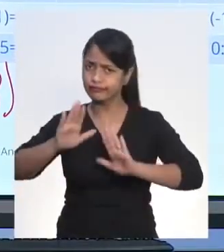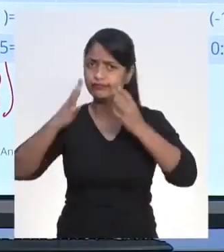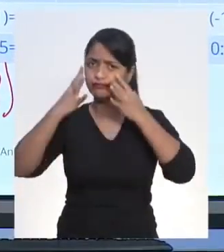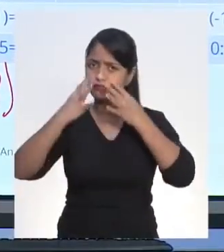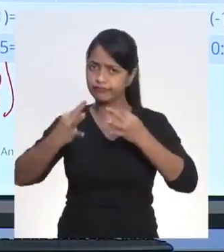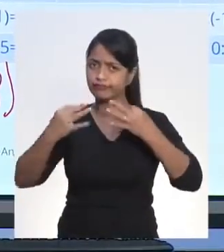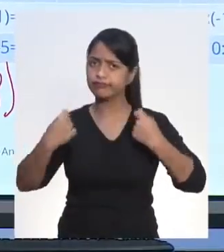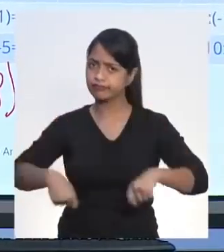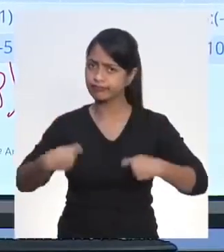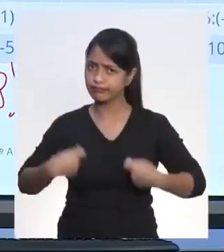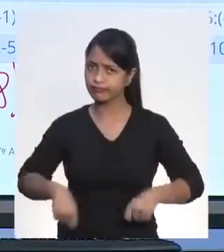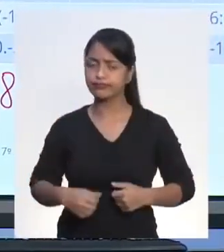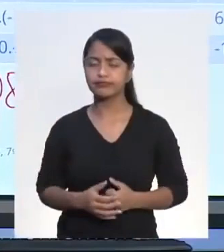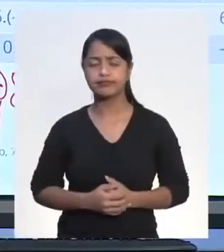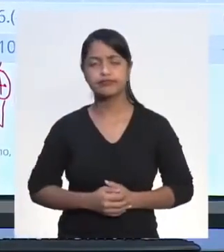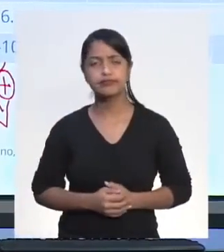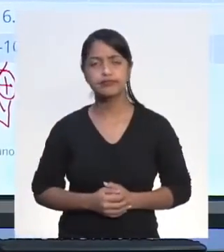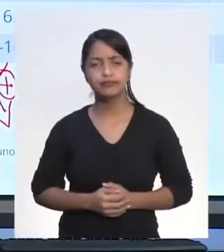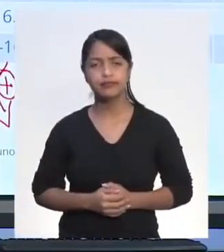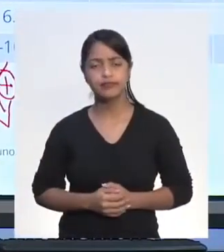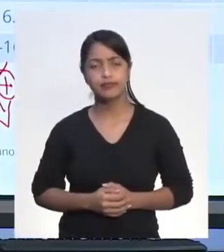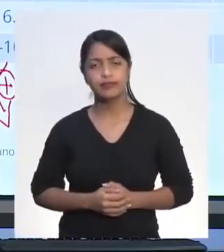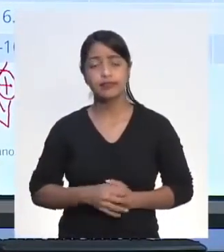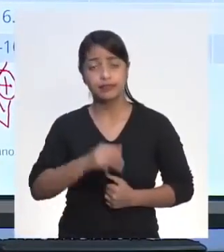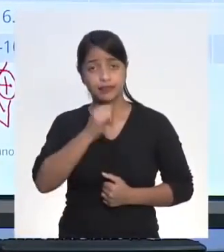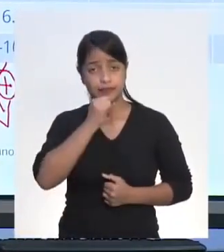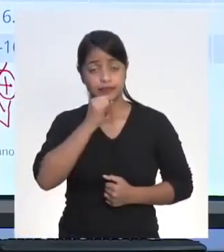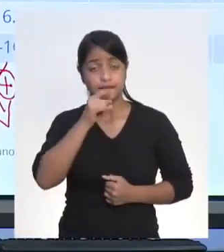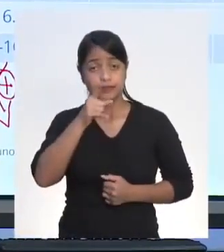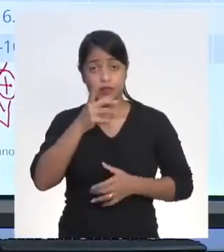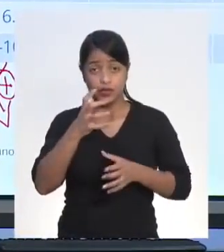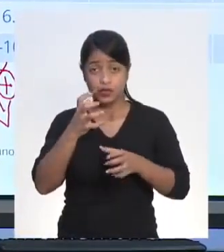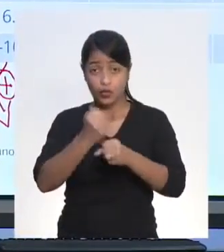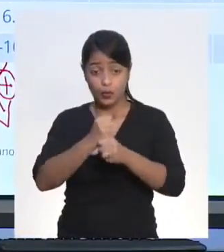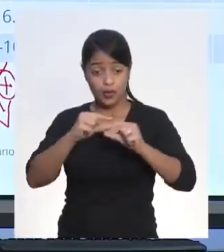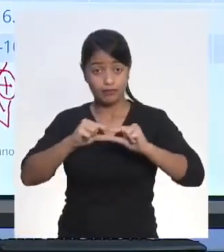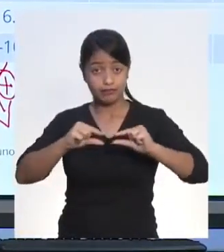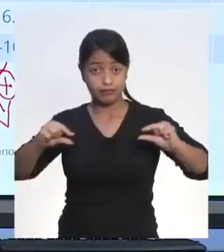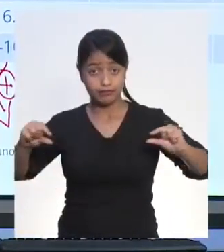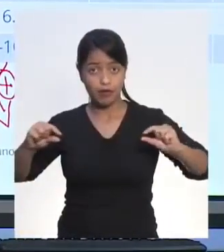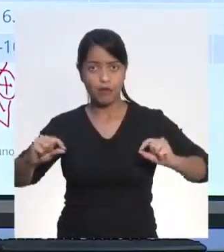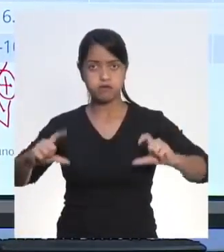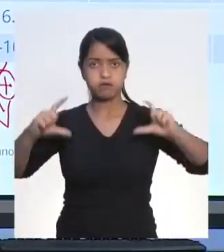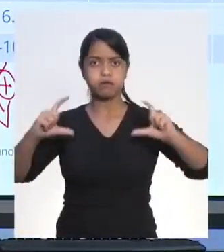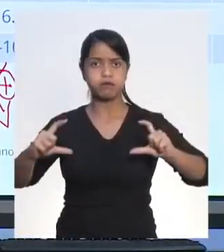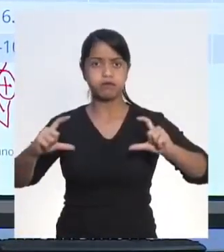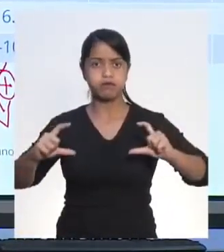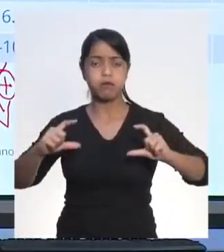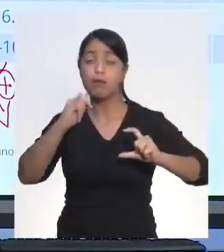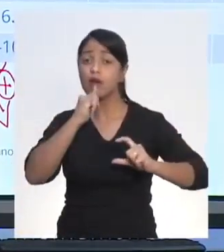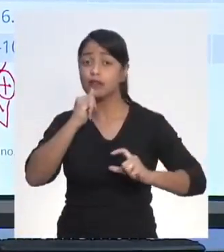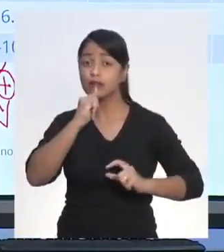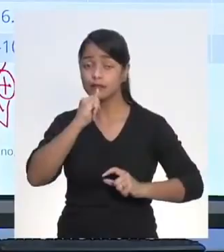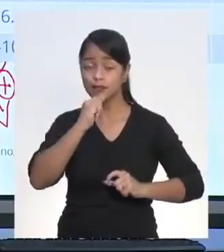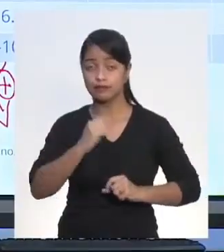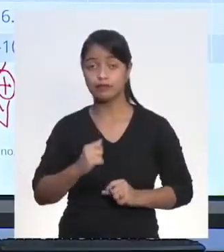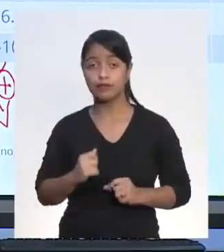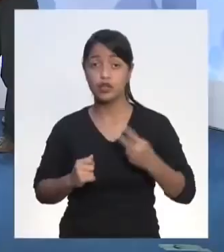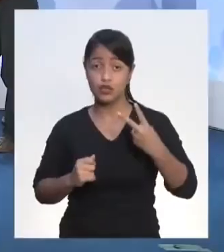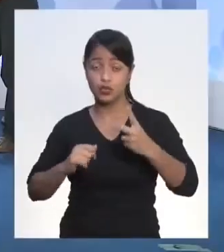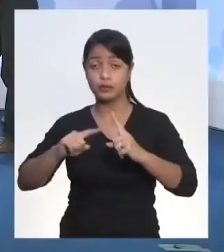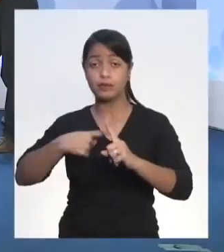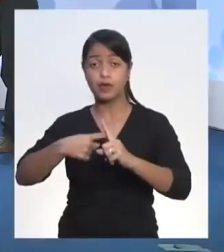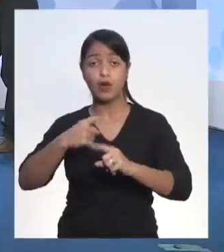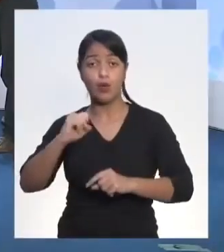né? No caso de quando você soma, você não aumenta lá o volume. Então, por exemplo, se eu somasse 2 mais